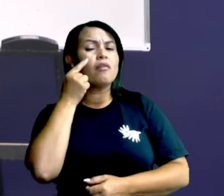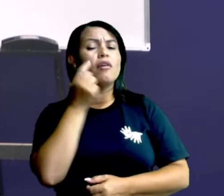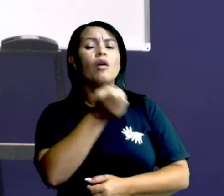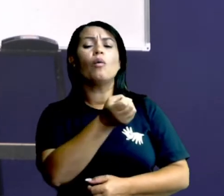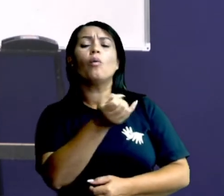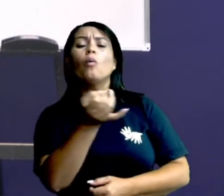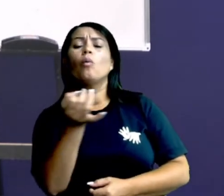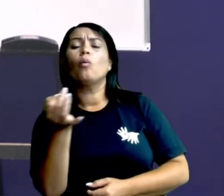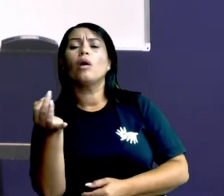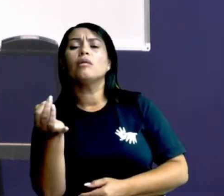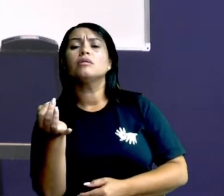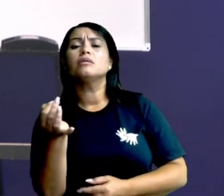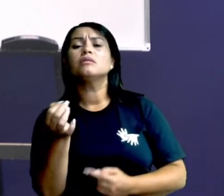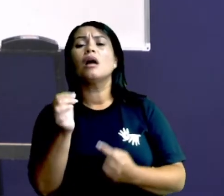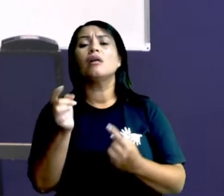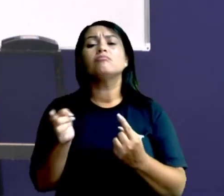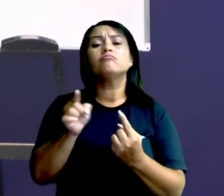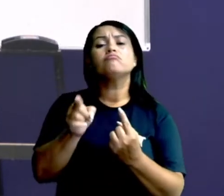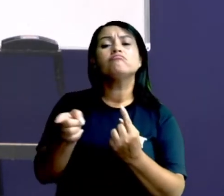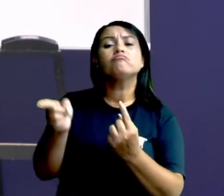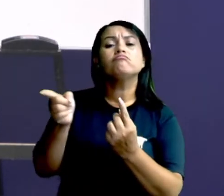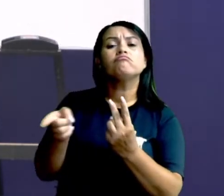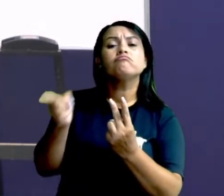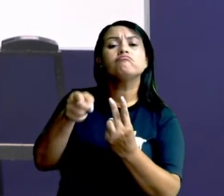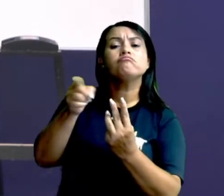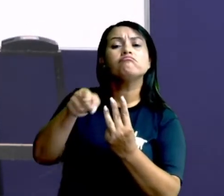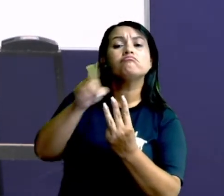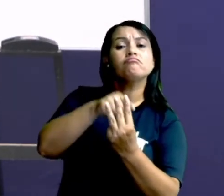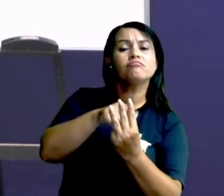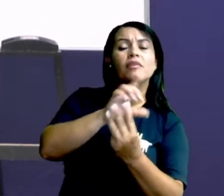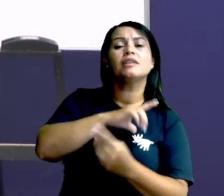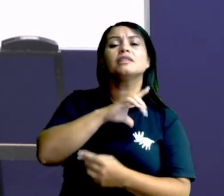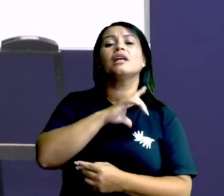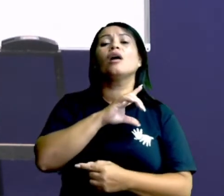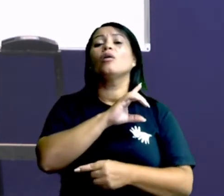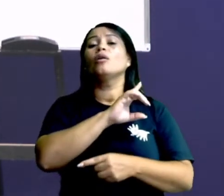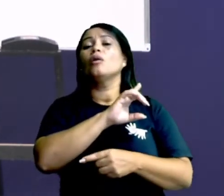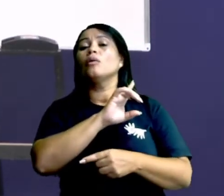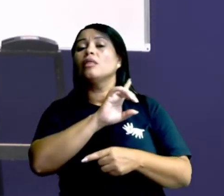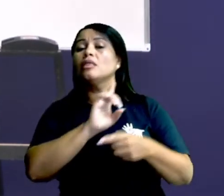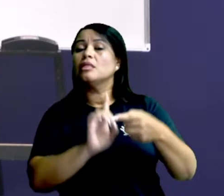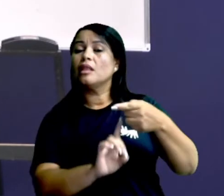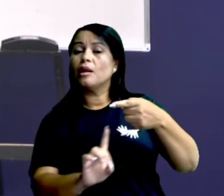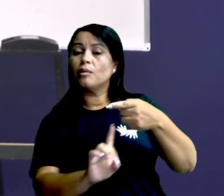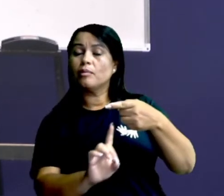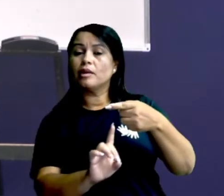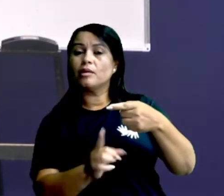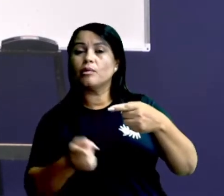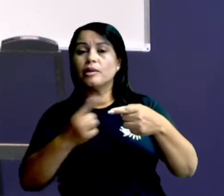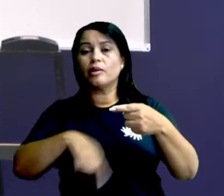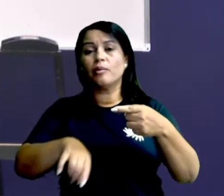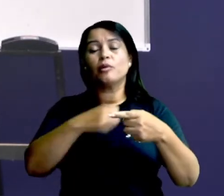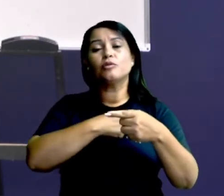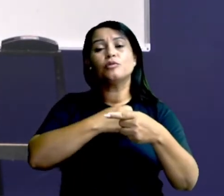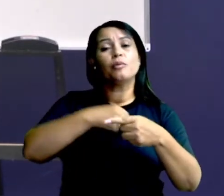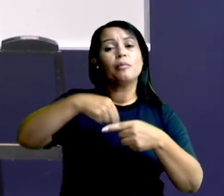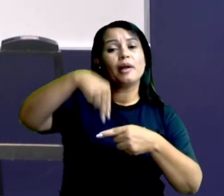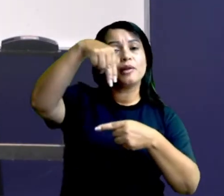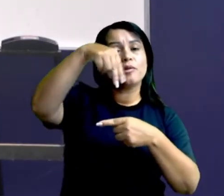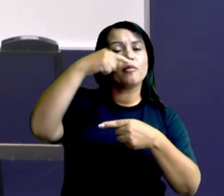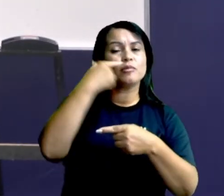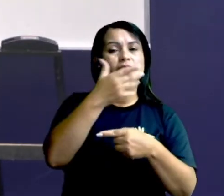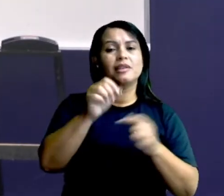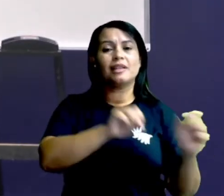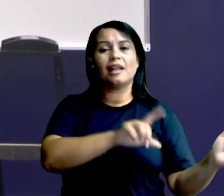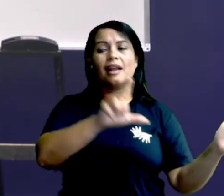casas que vai percorrer. As casas percorridas vai ser o nosso denominador. E depois anular a vírgula, o nosso numerador. Vamos ver lá